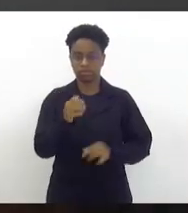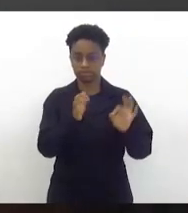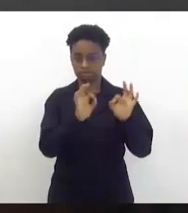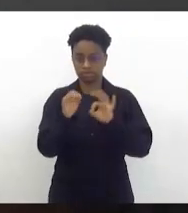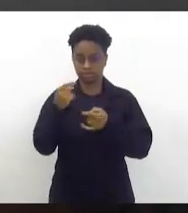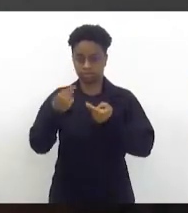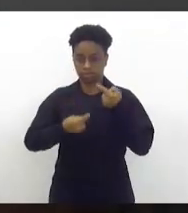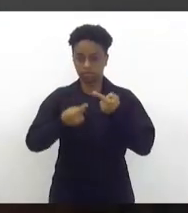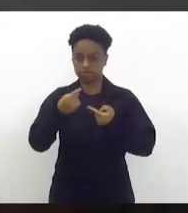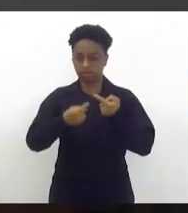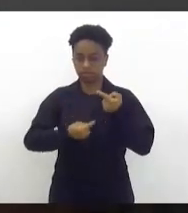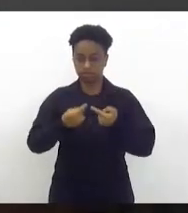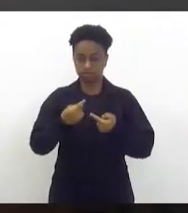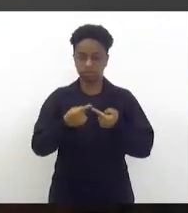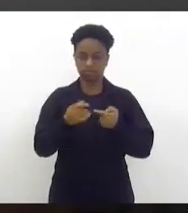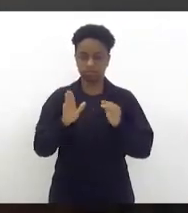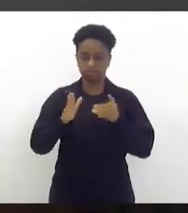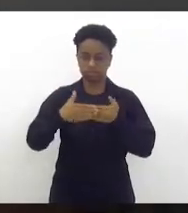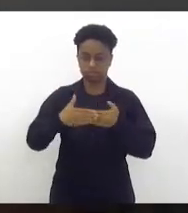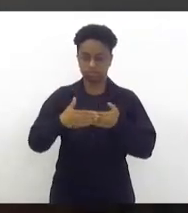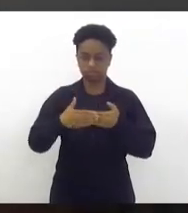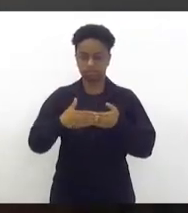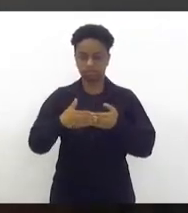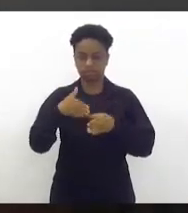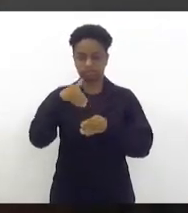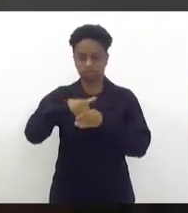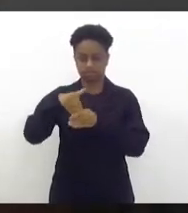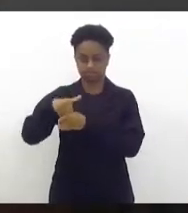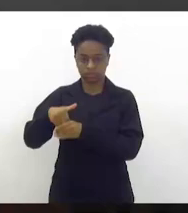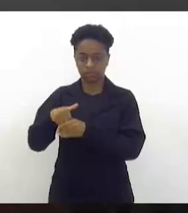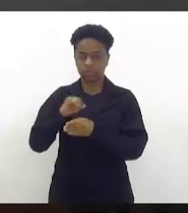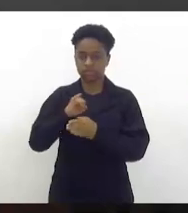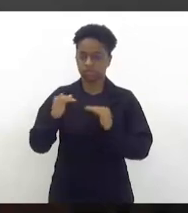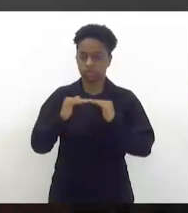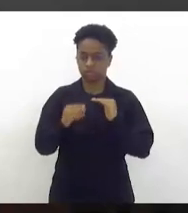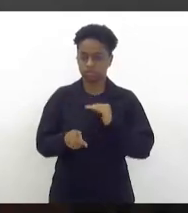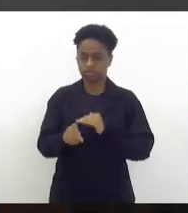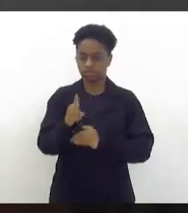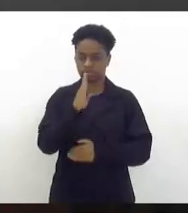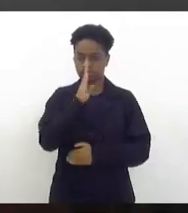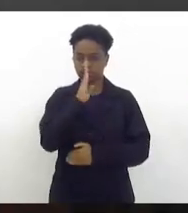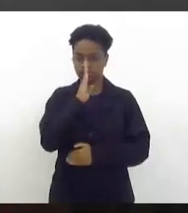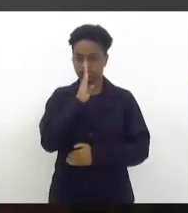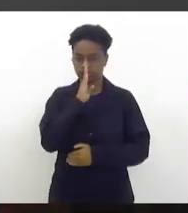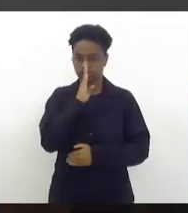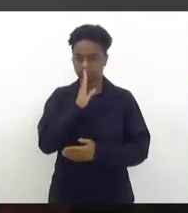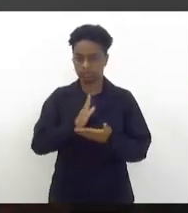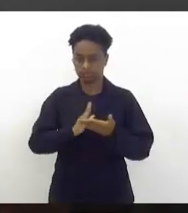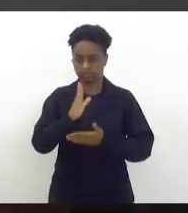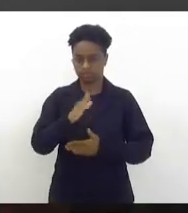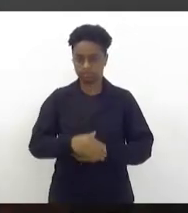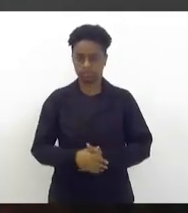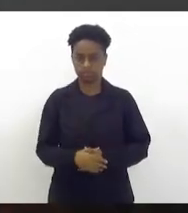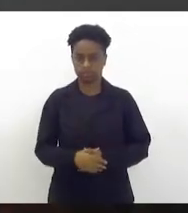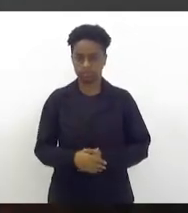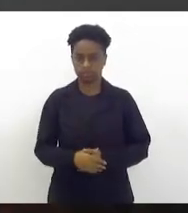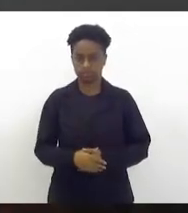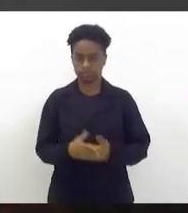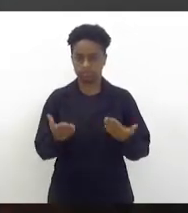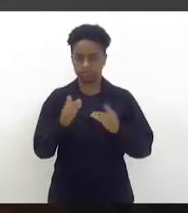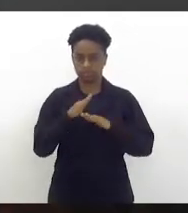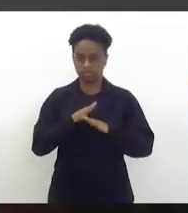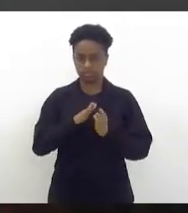discutir, encerrada a discussão. Em votação, senhores que aprovam, permaneçam como estão. Aprovado. Vai à